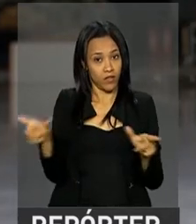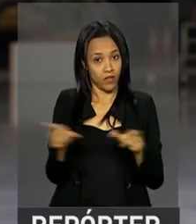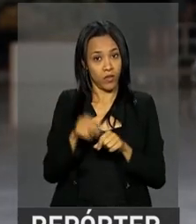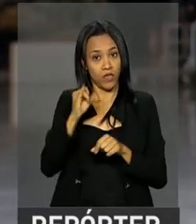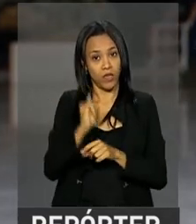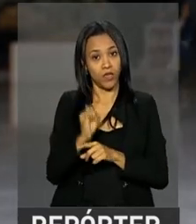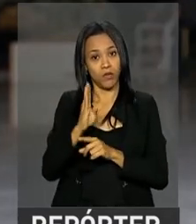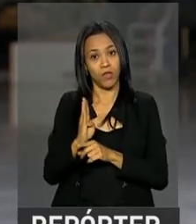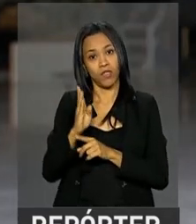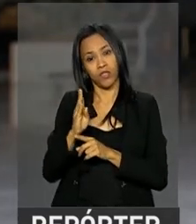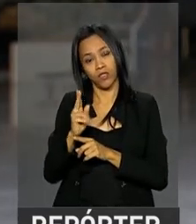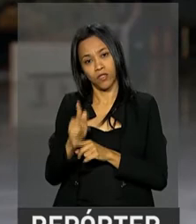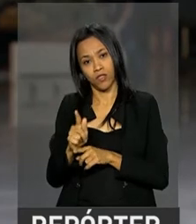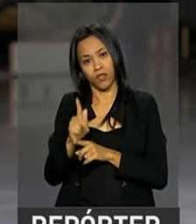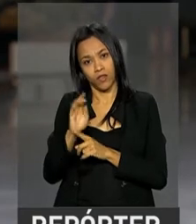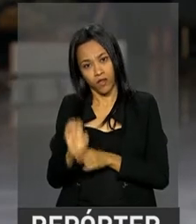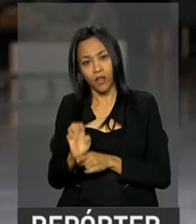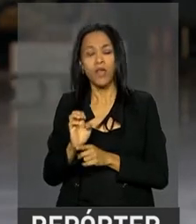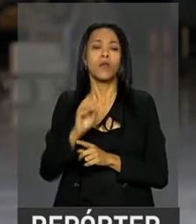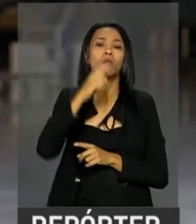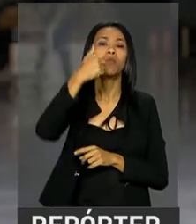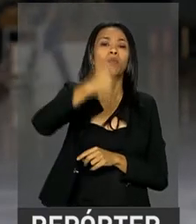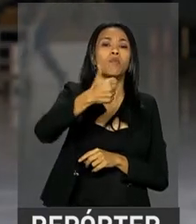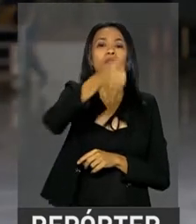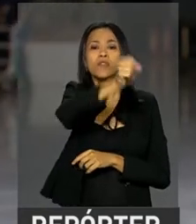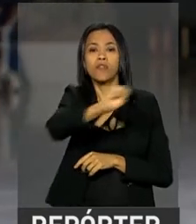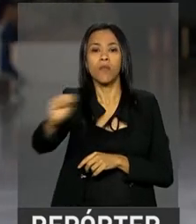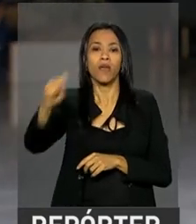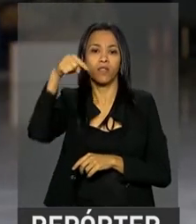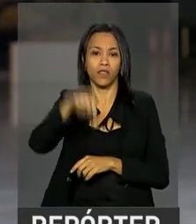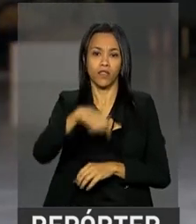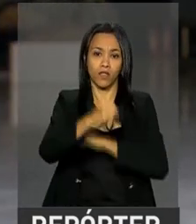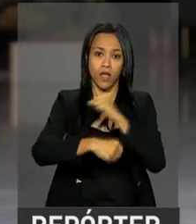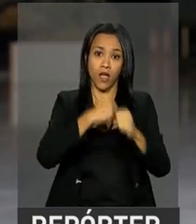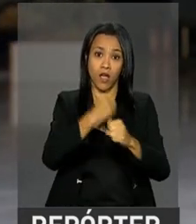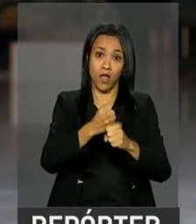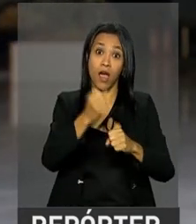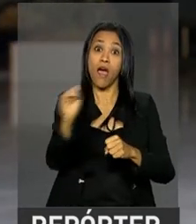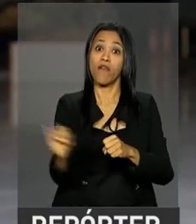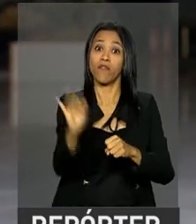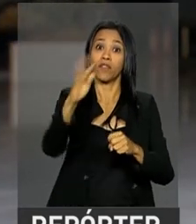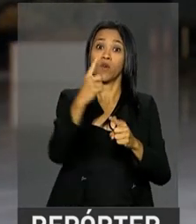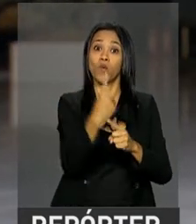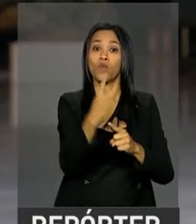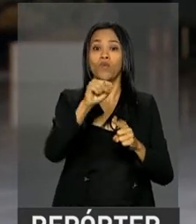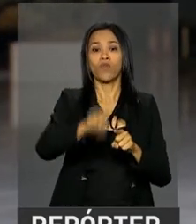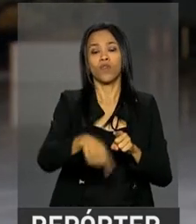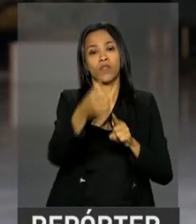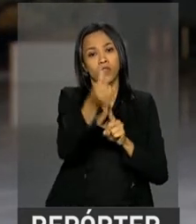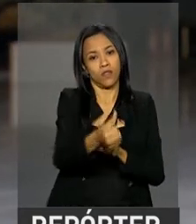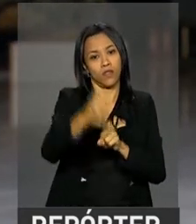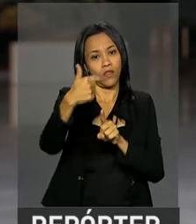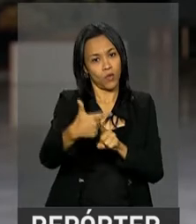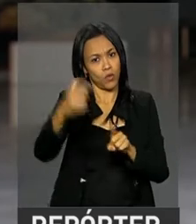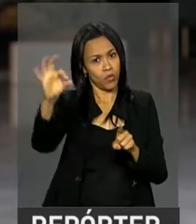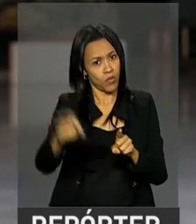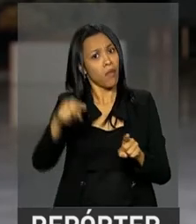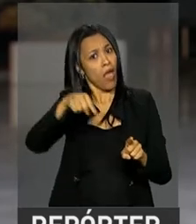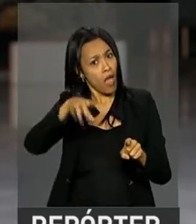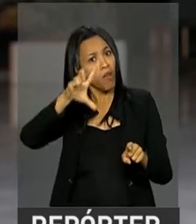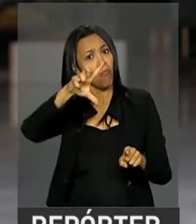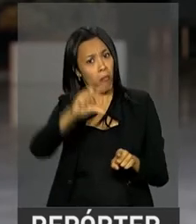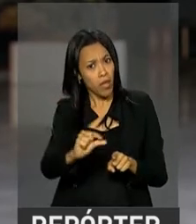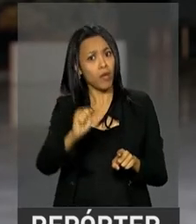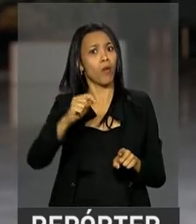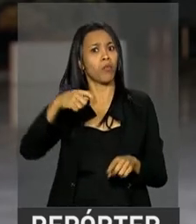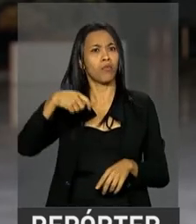ipca-15 no primeiro semestre do ano a inflação fica em vila 62% também o menor resultado para